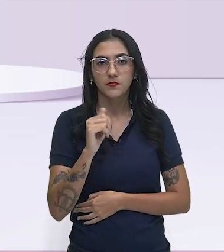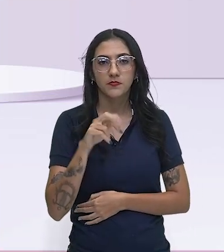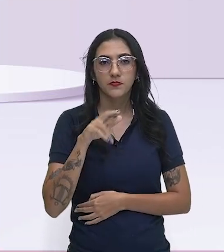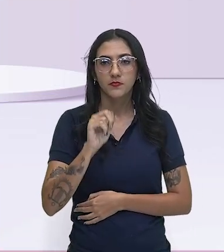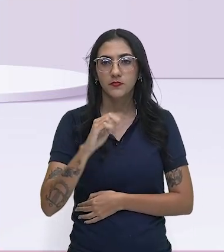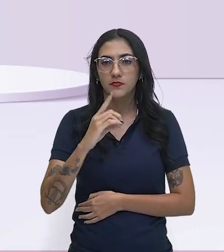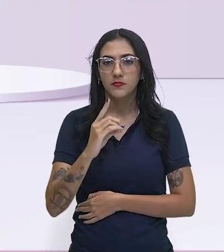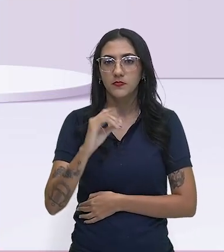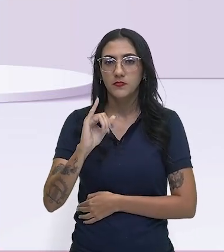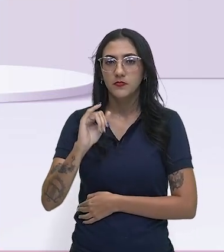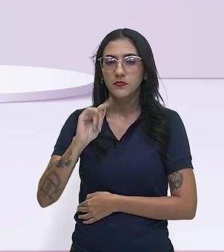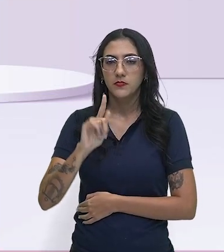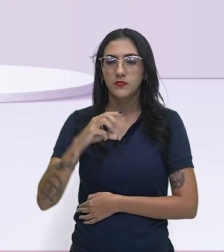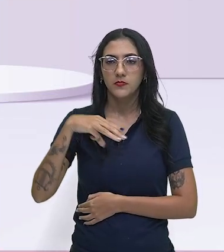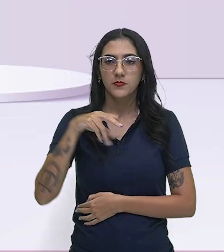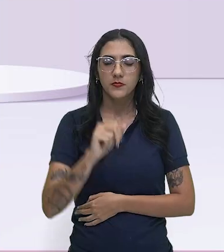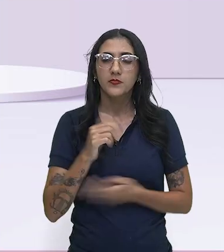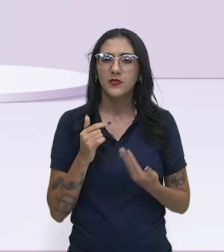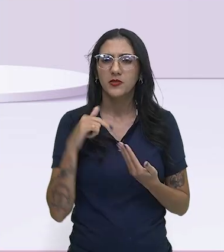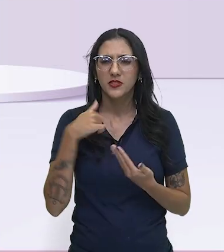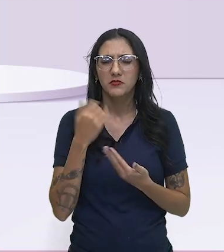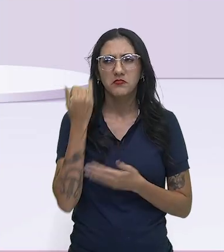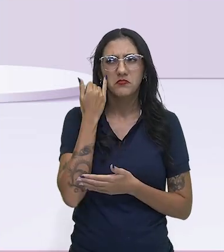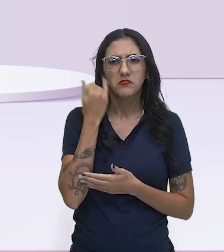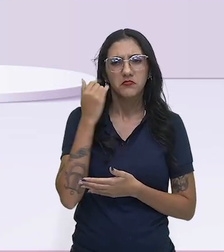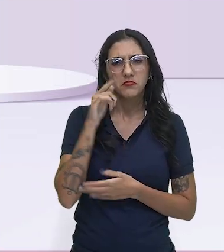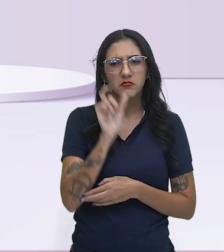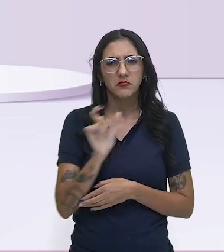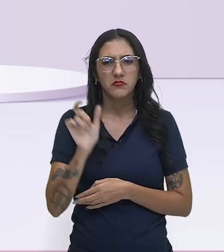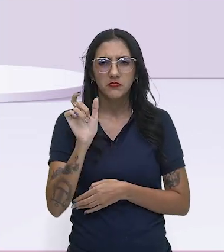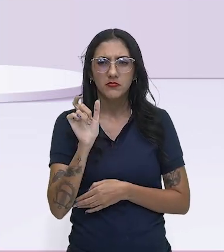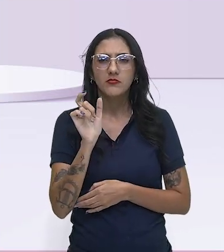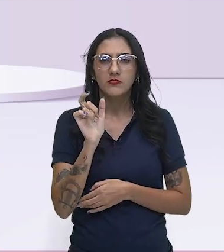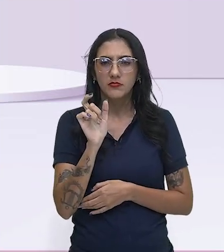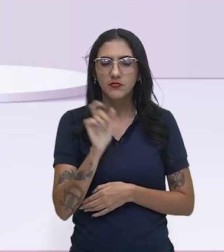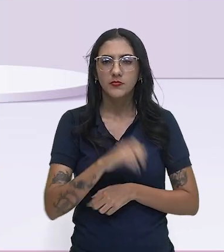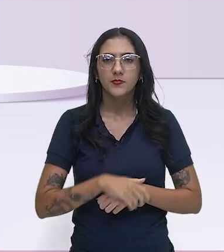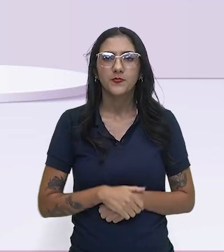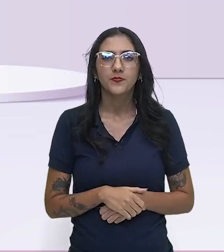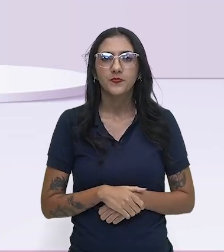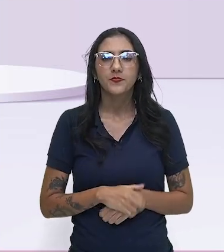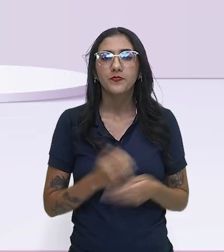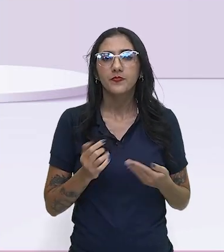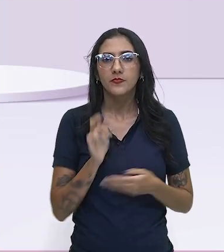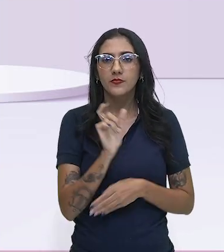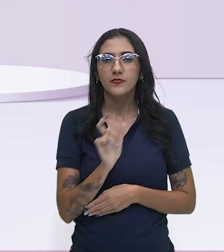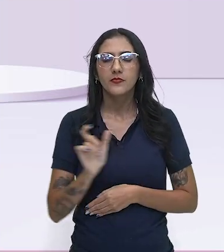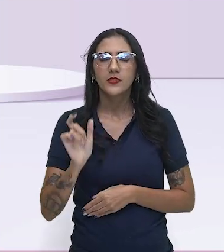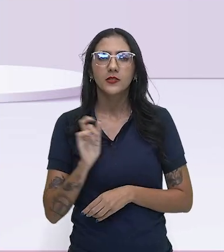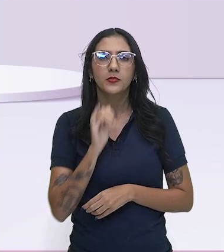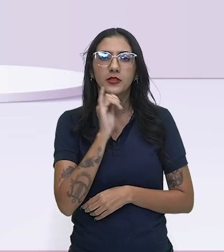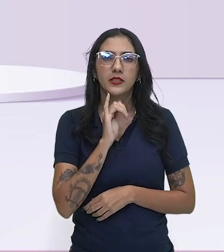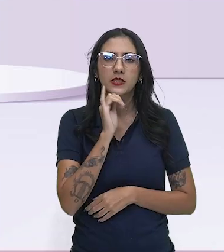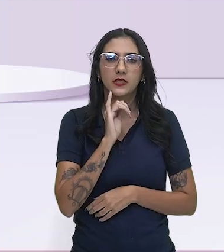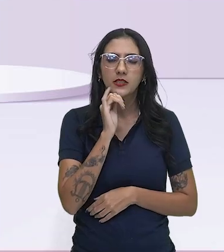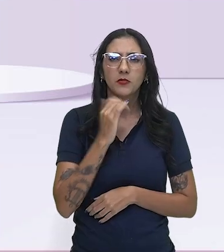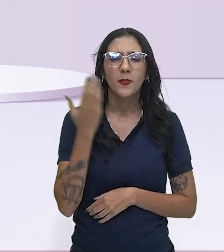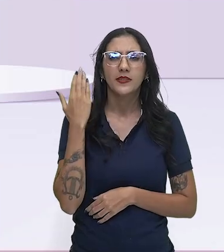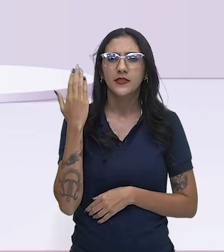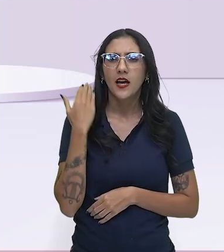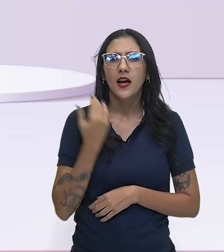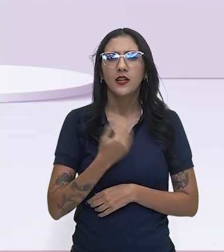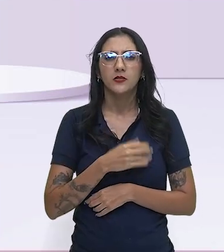ouve muito na academia, né, na ciência, a questão de um paradigma. O paradigma teocêntrico da Idade Média,